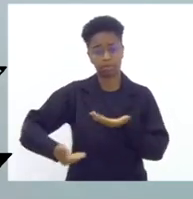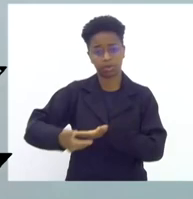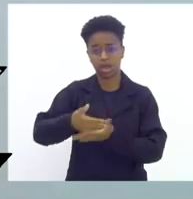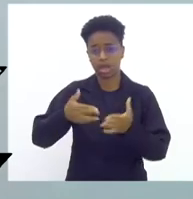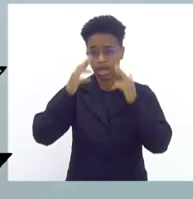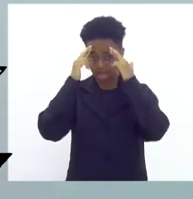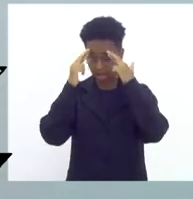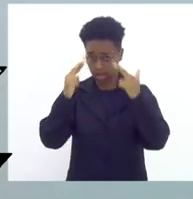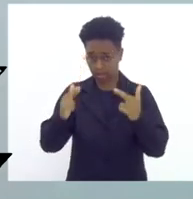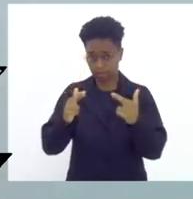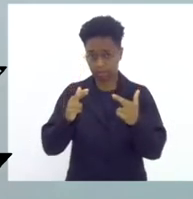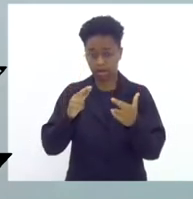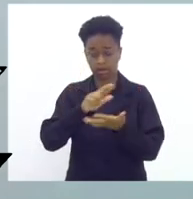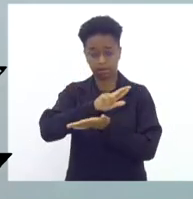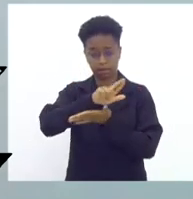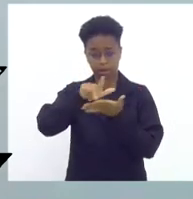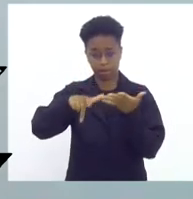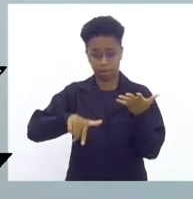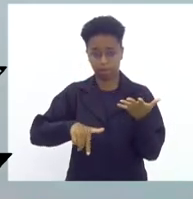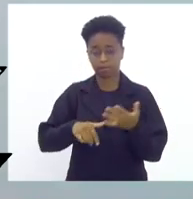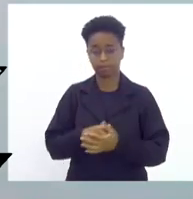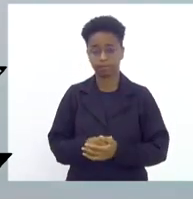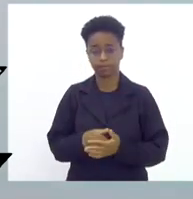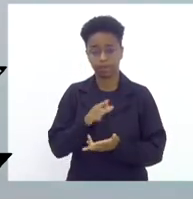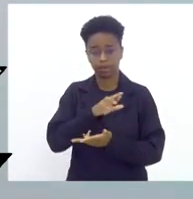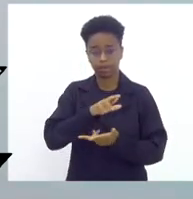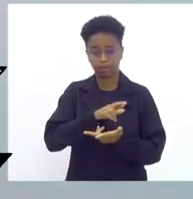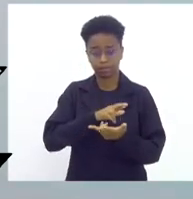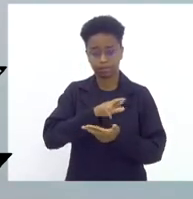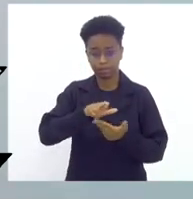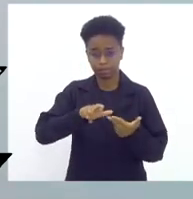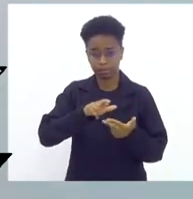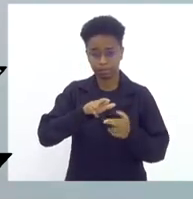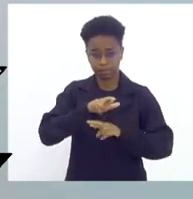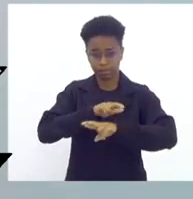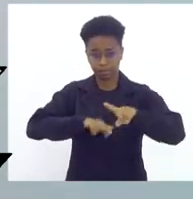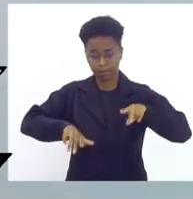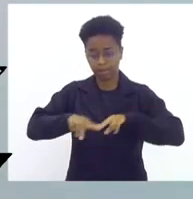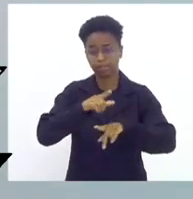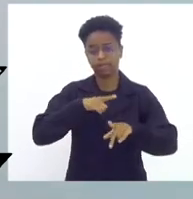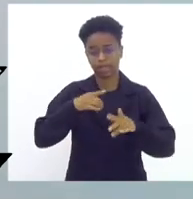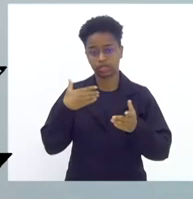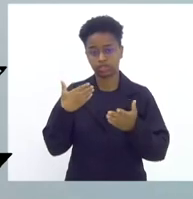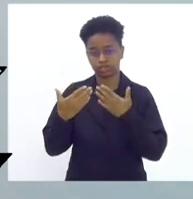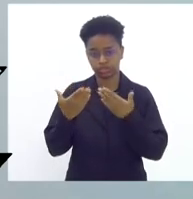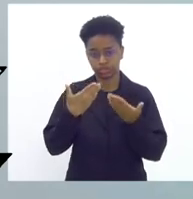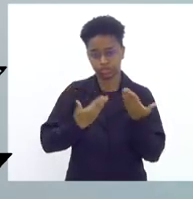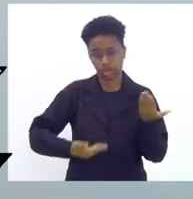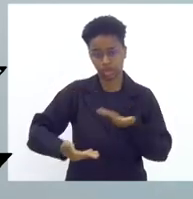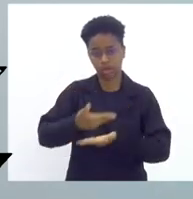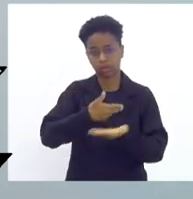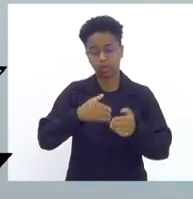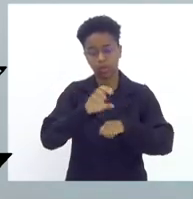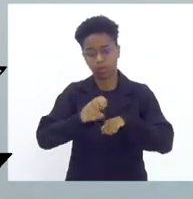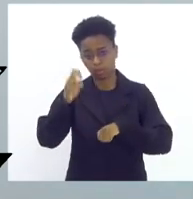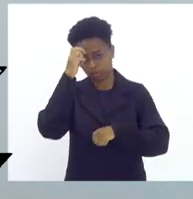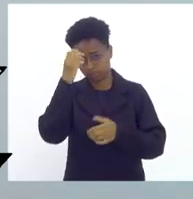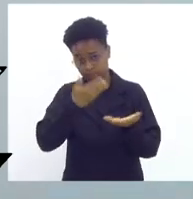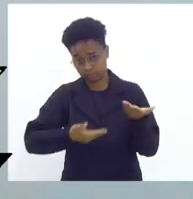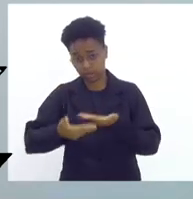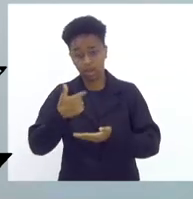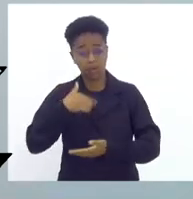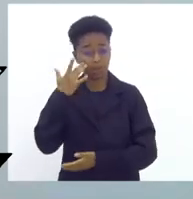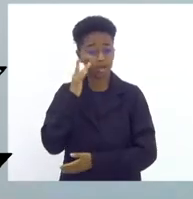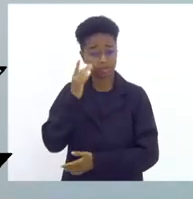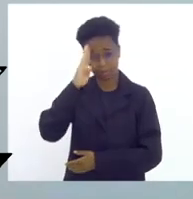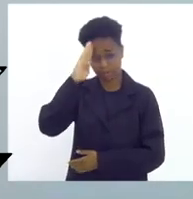as multiplicidades e é um diálogo intercultural de Fato né Eu acho que o grande desafio do nosso